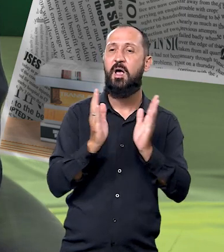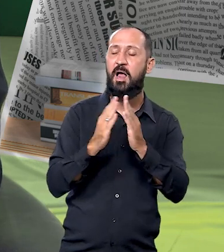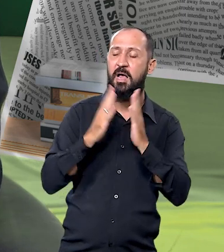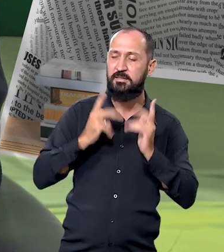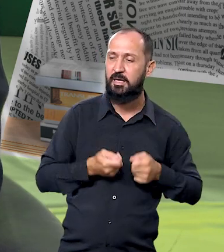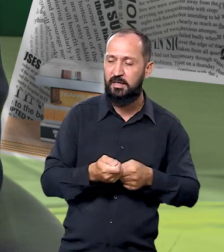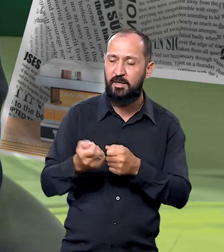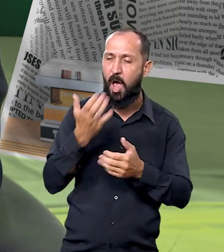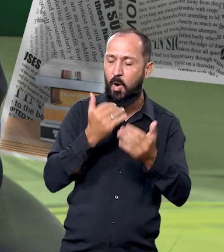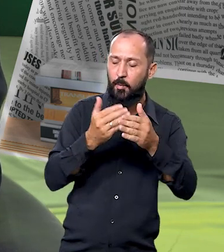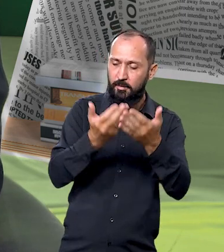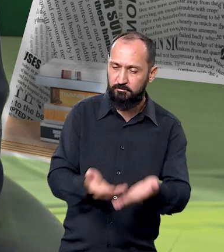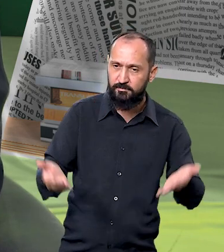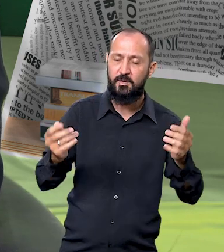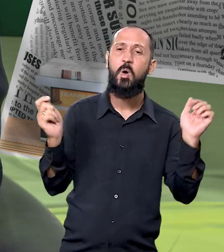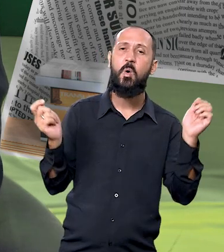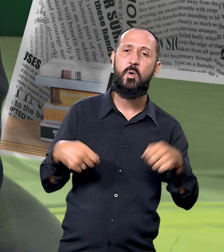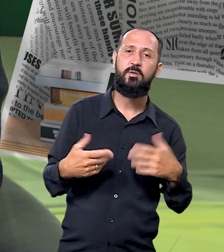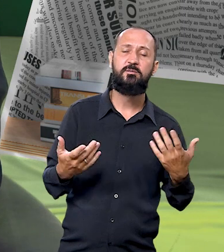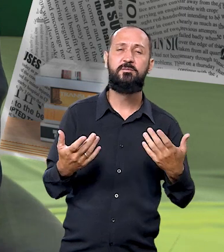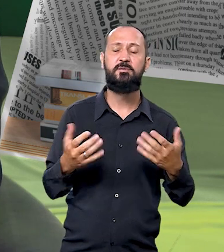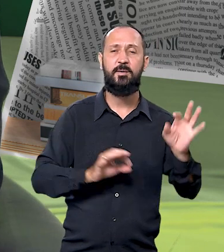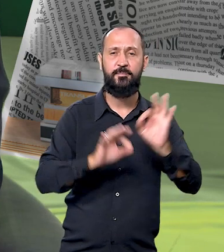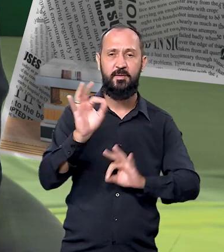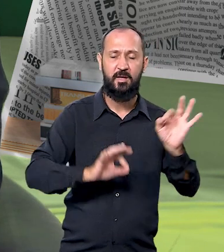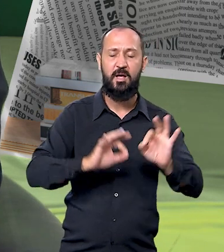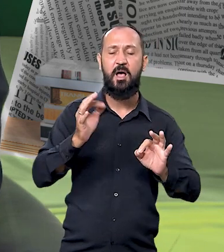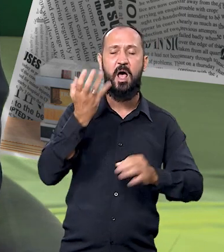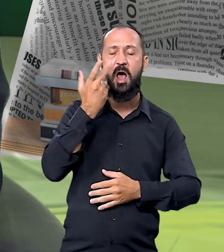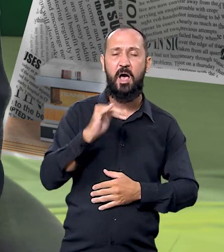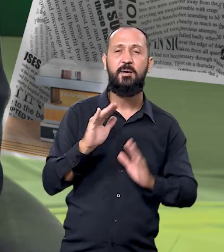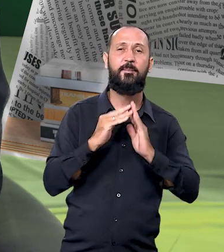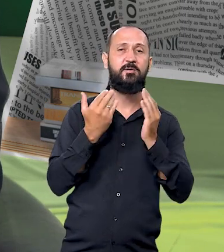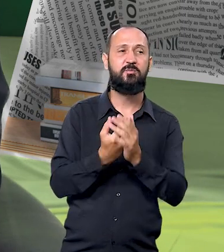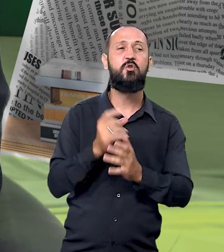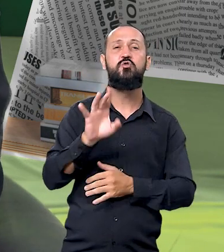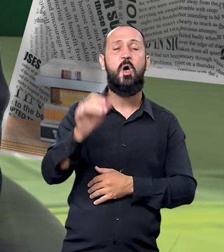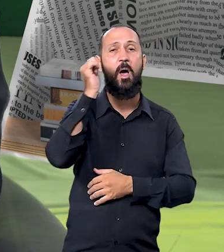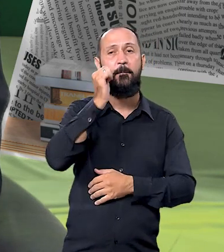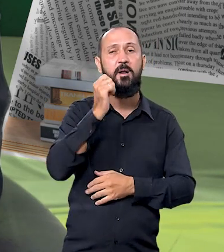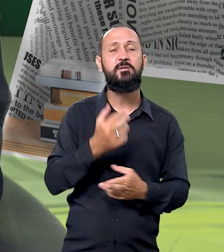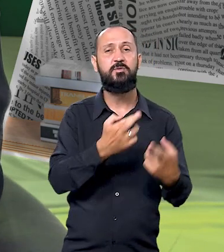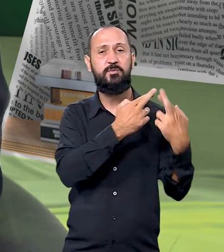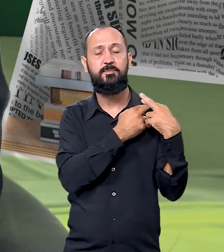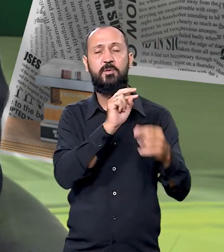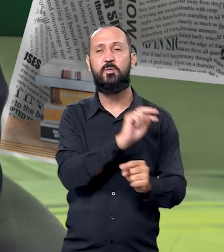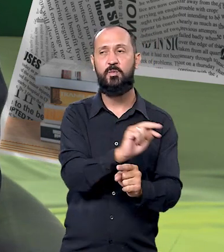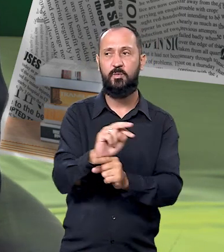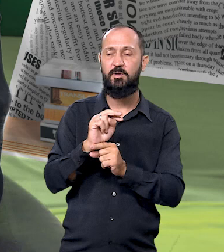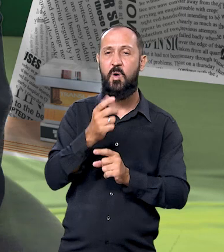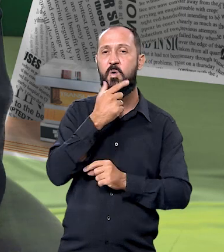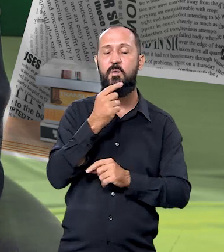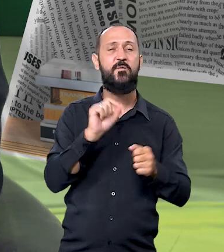sem uma casa limpa, sem comida na mesa, sem condições, preparar as crianças para a escola. Então, não é natural que somente as mulheres sejam responsáveis